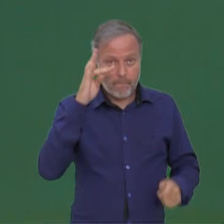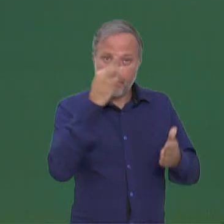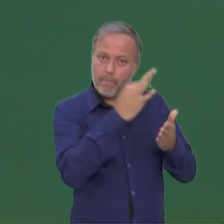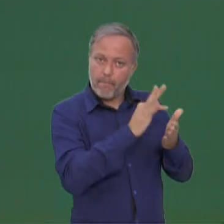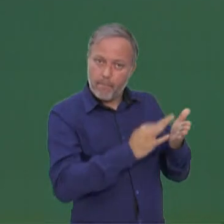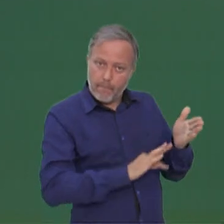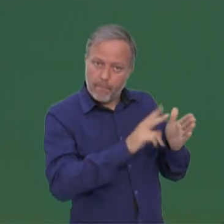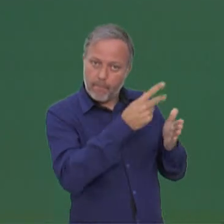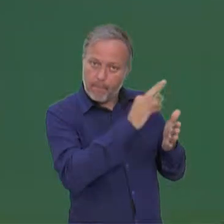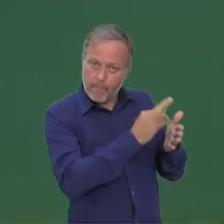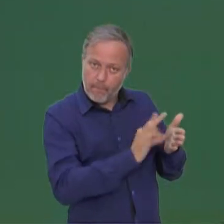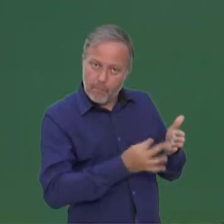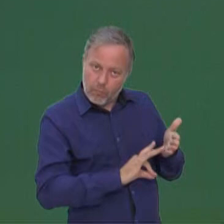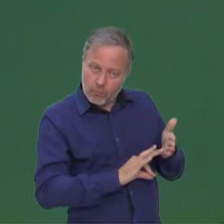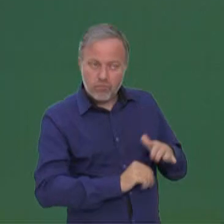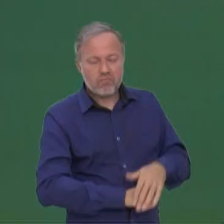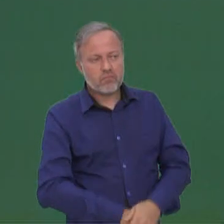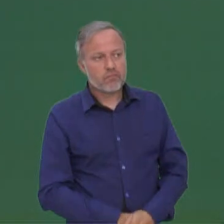ok?